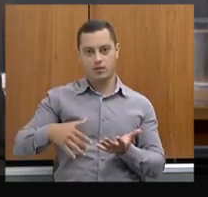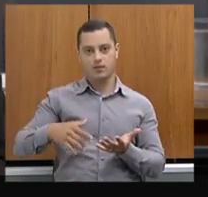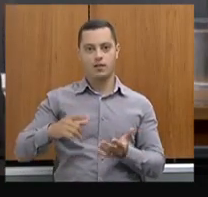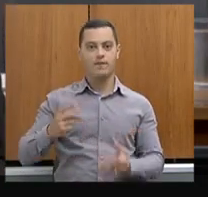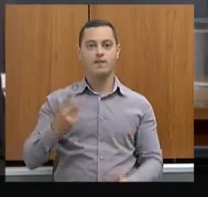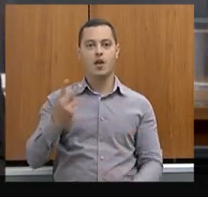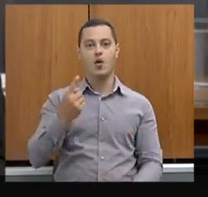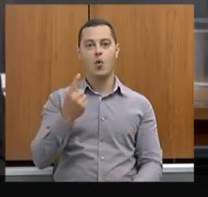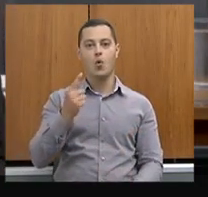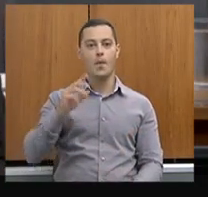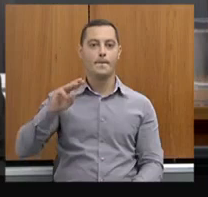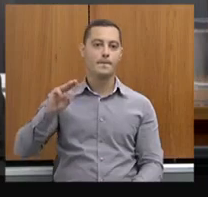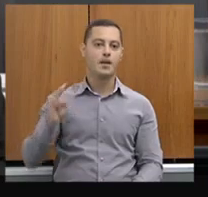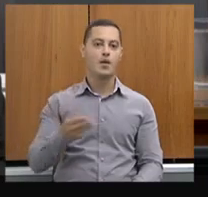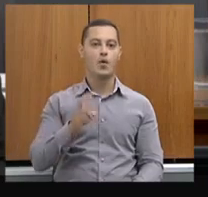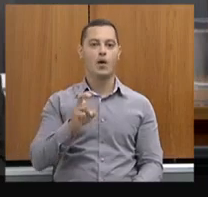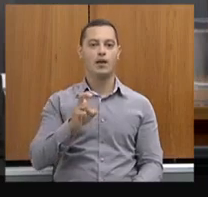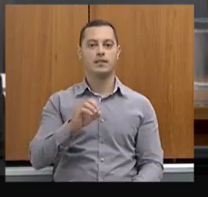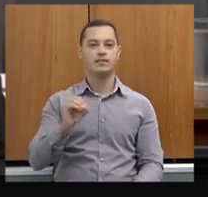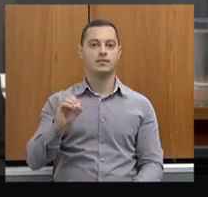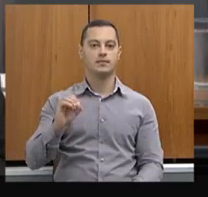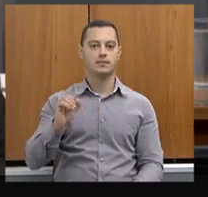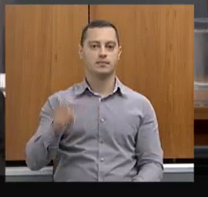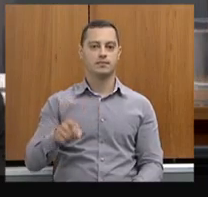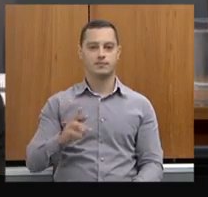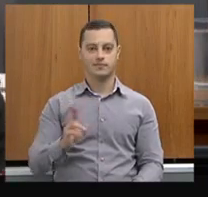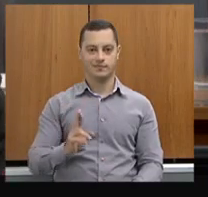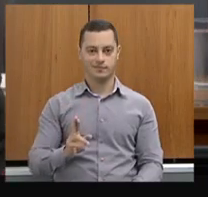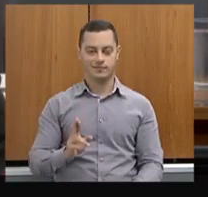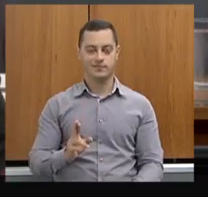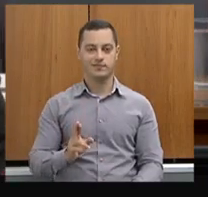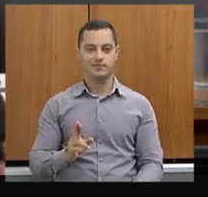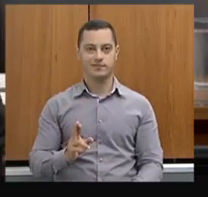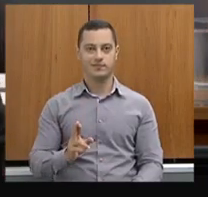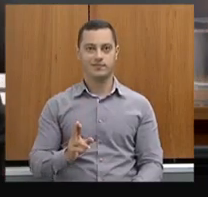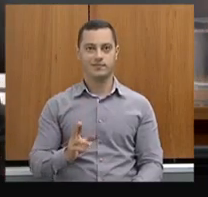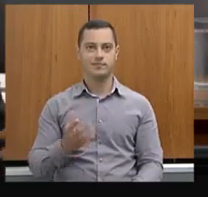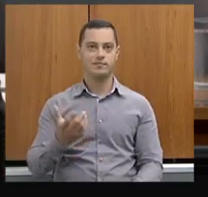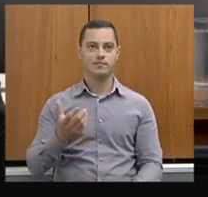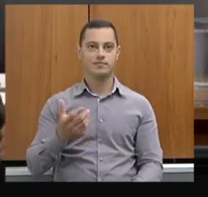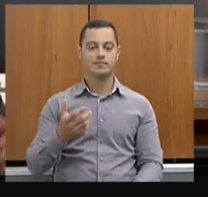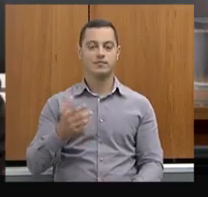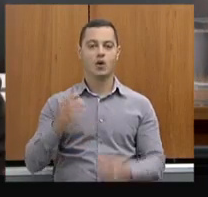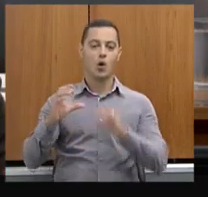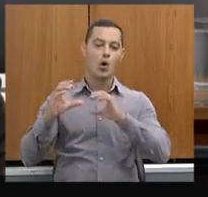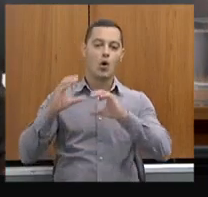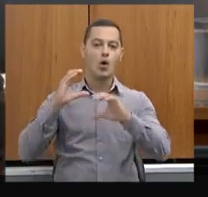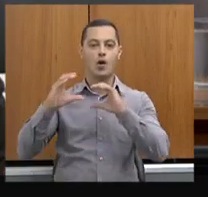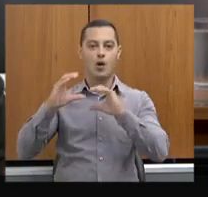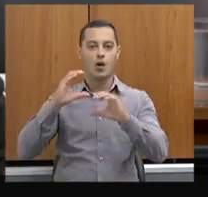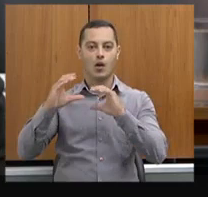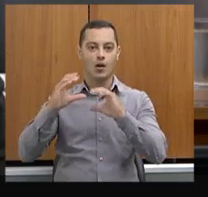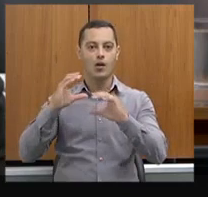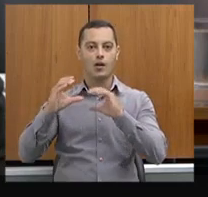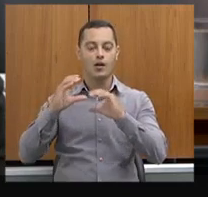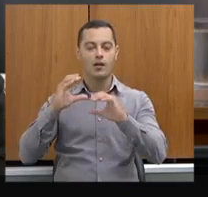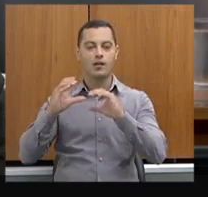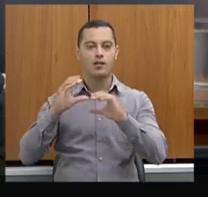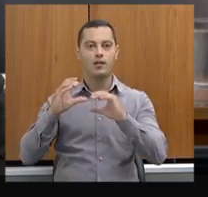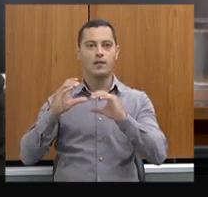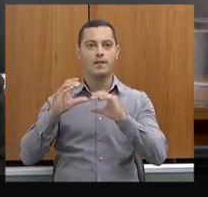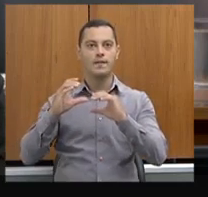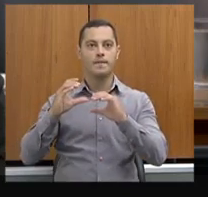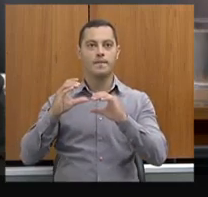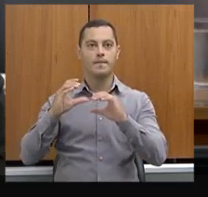um milhão e quinhentos mil reais pode passar de rádio comunicação a gente tem que colocar aqui o